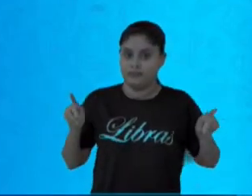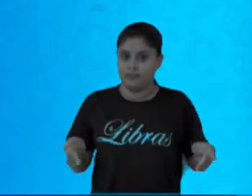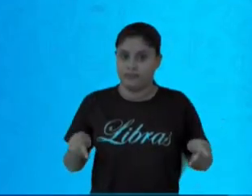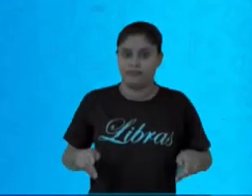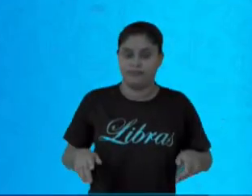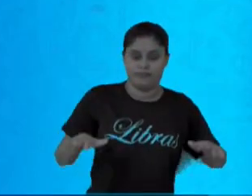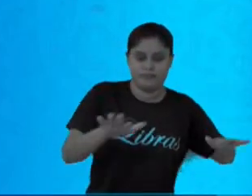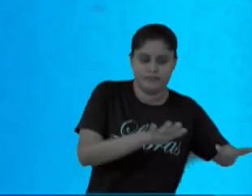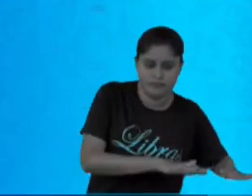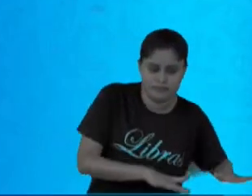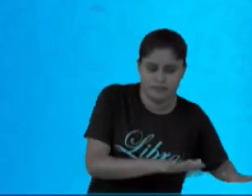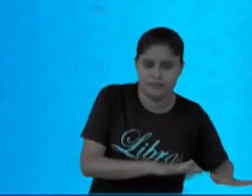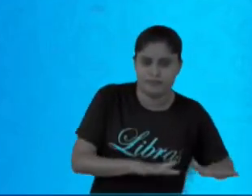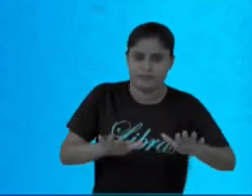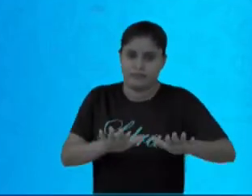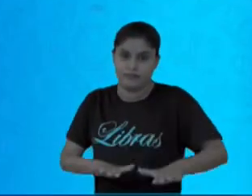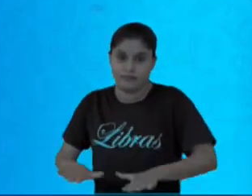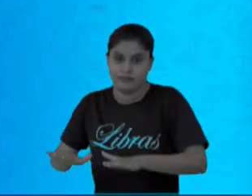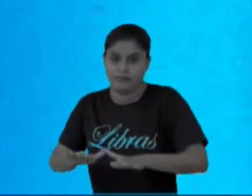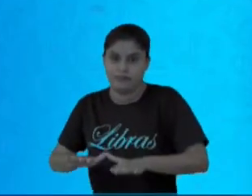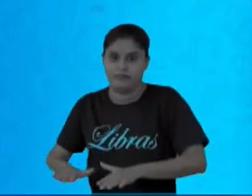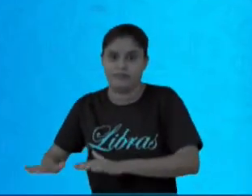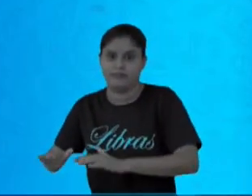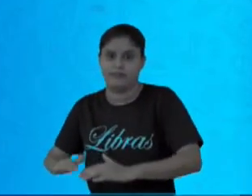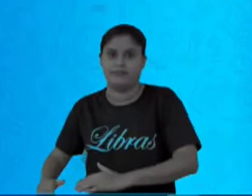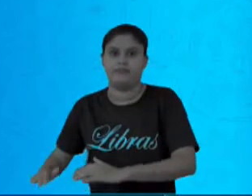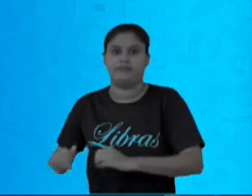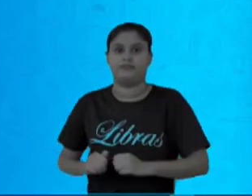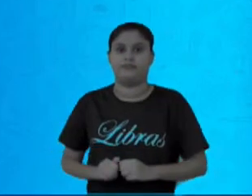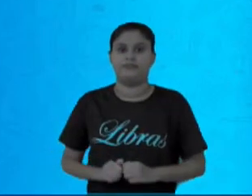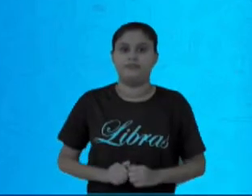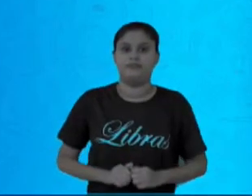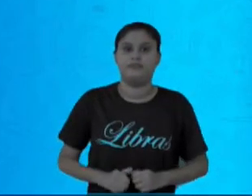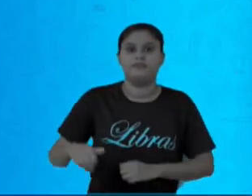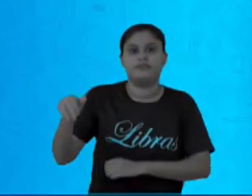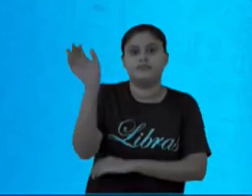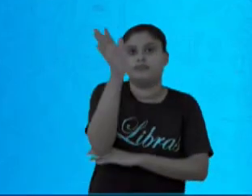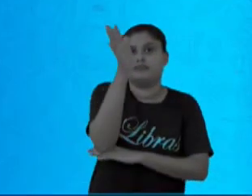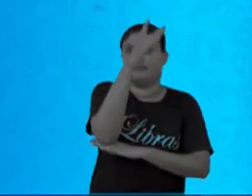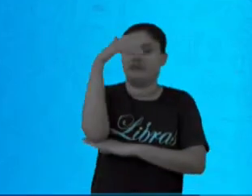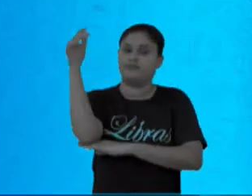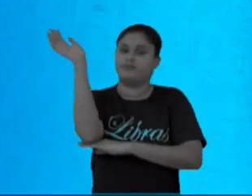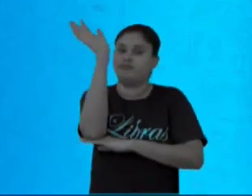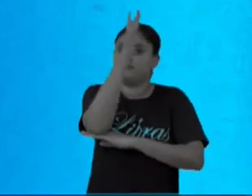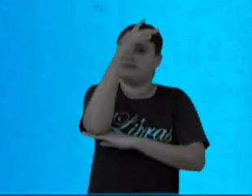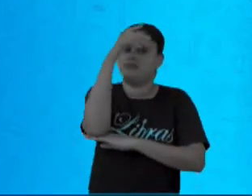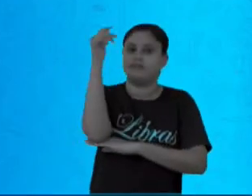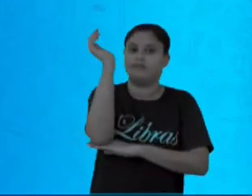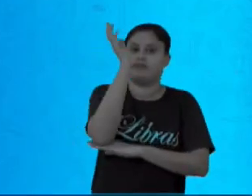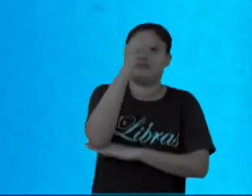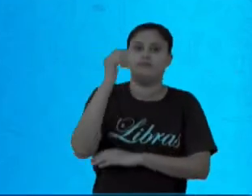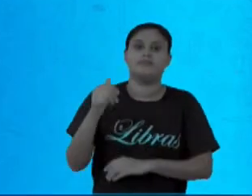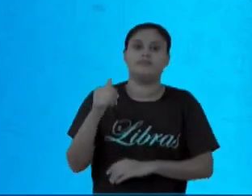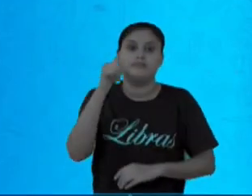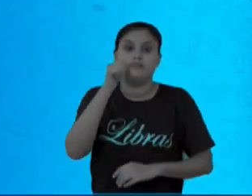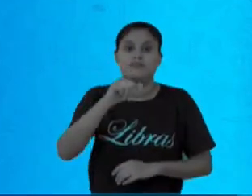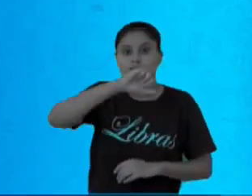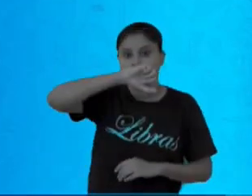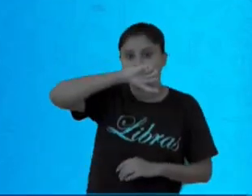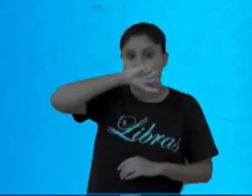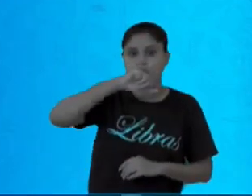terra. Geralmente esse trabalho acontece em sítios e chácaras. Somente o pai,